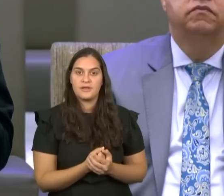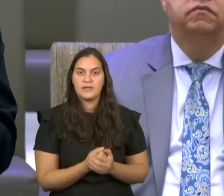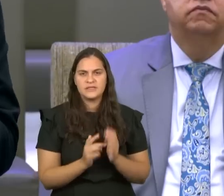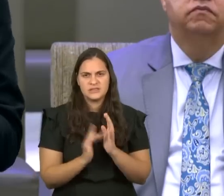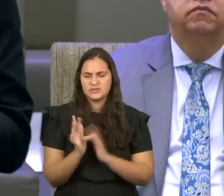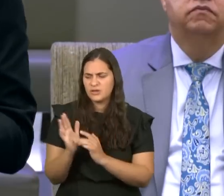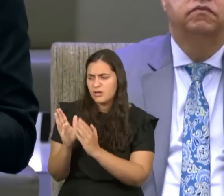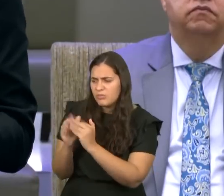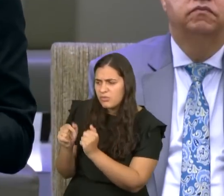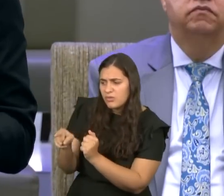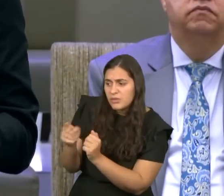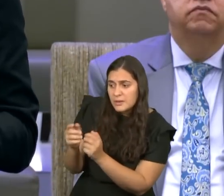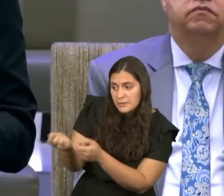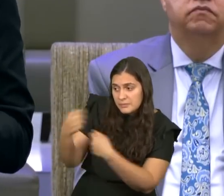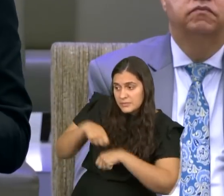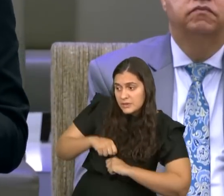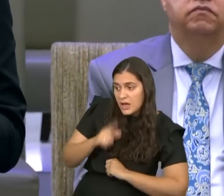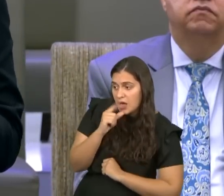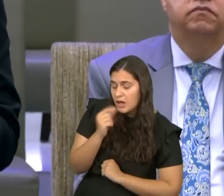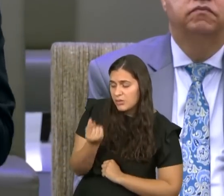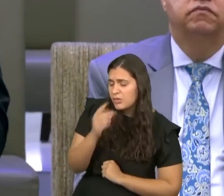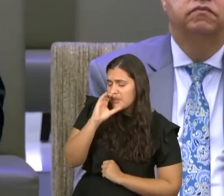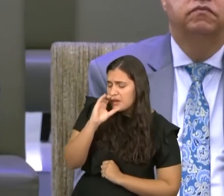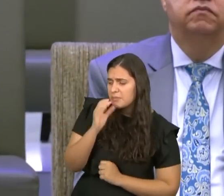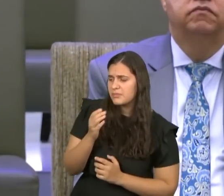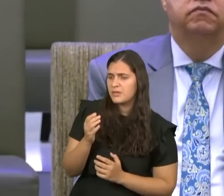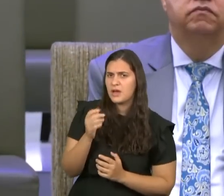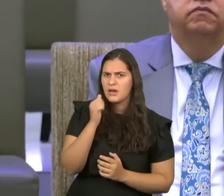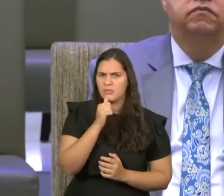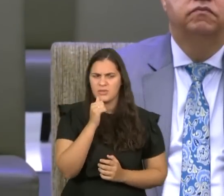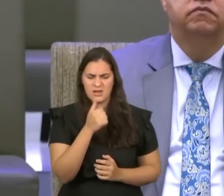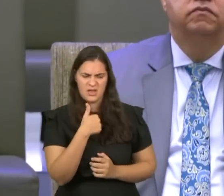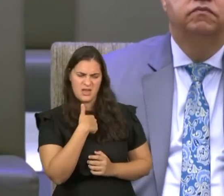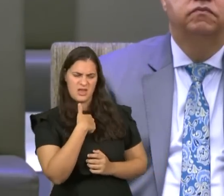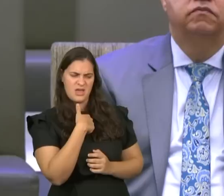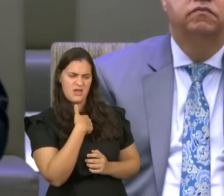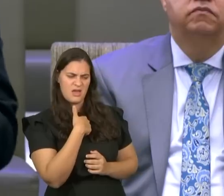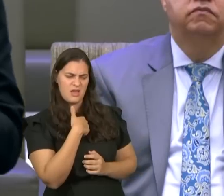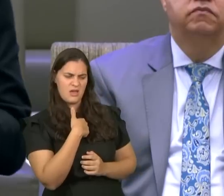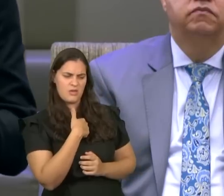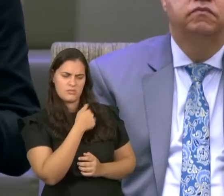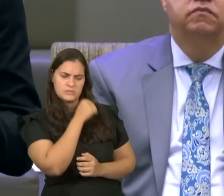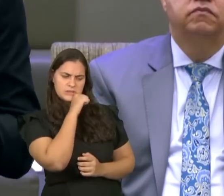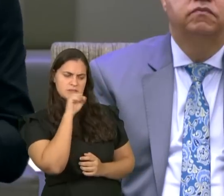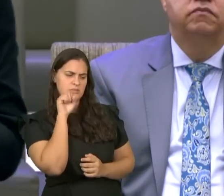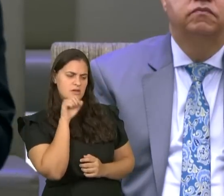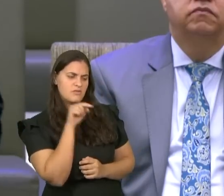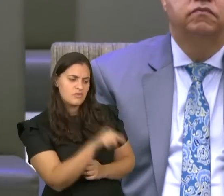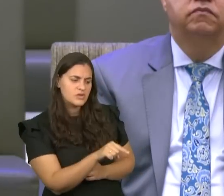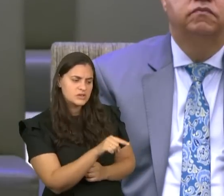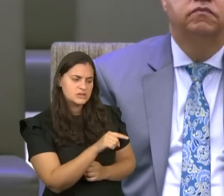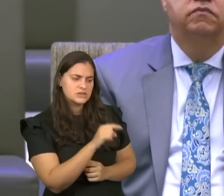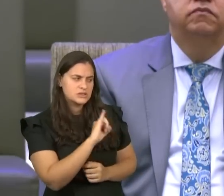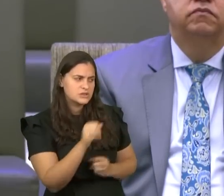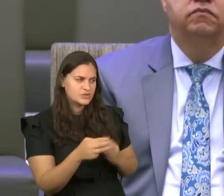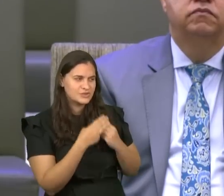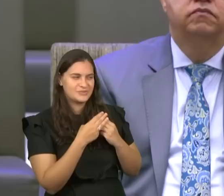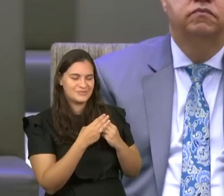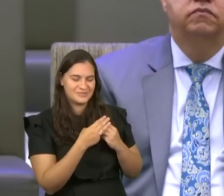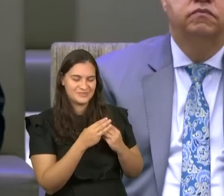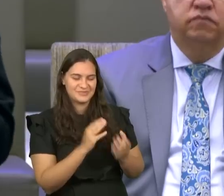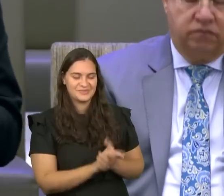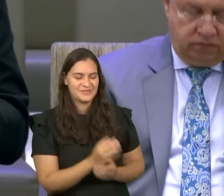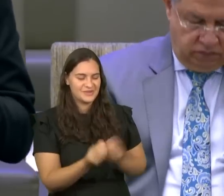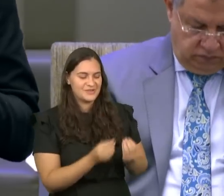você é judeu e eu sou uma mulher samaritana como é que me pede água para